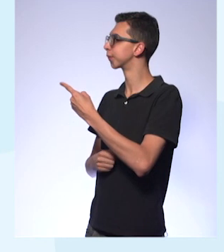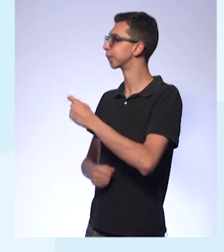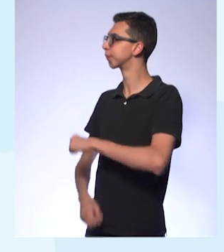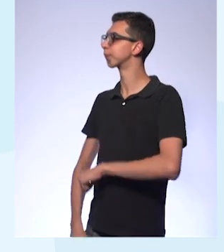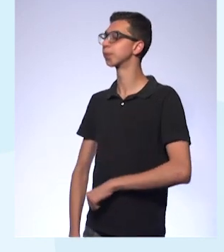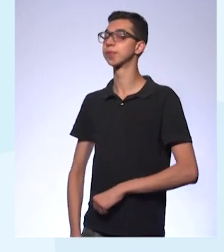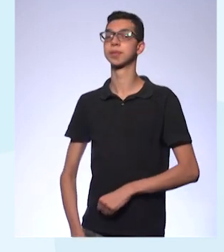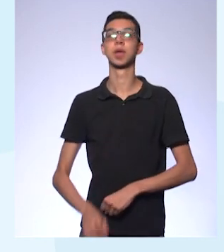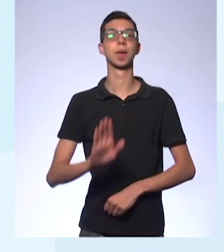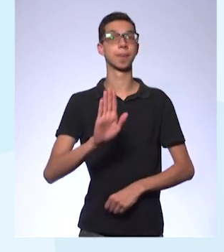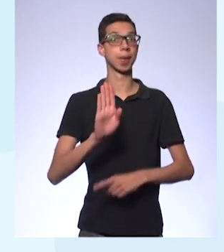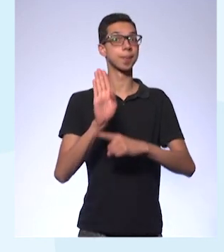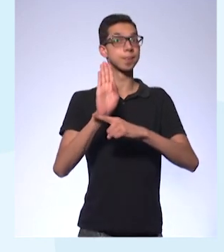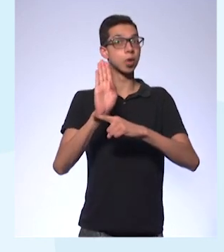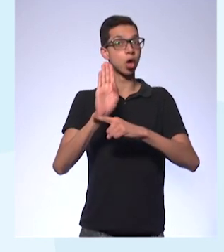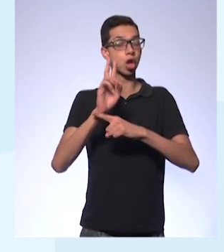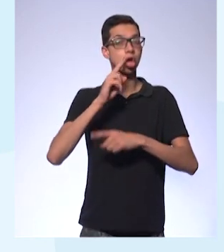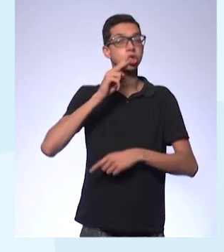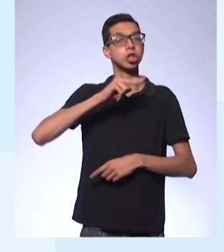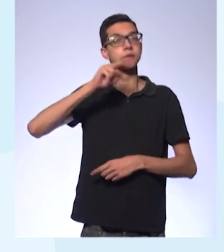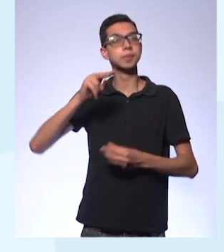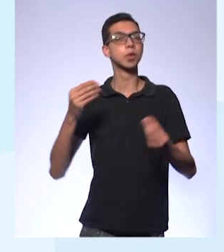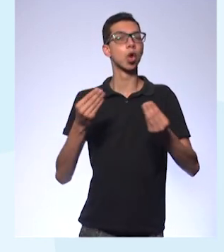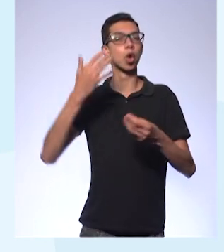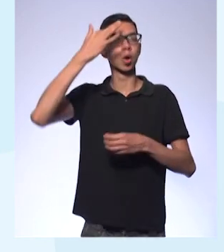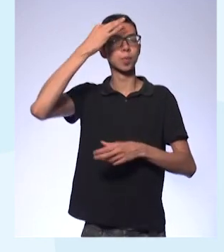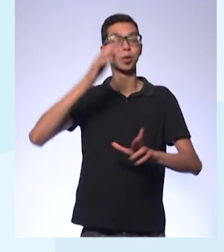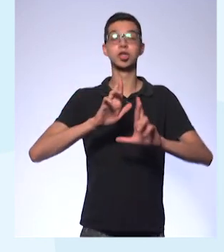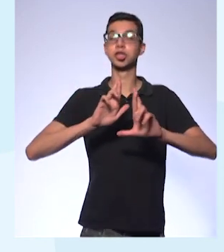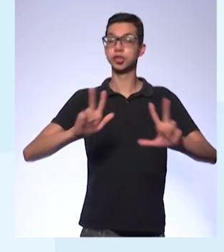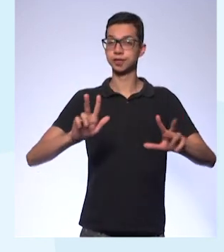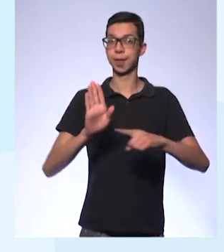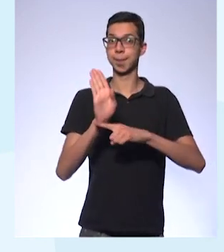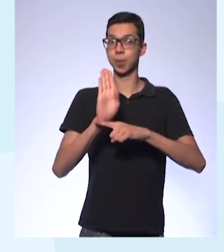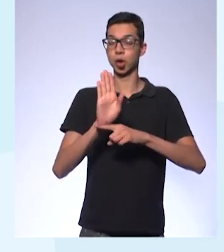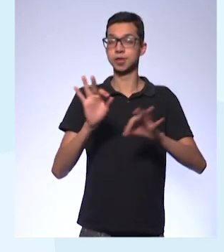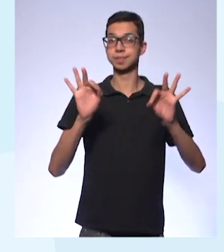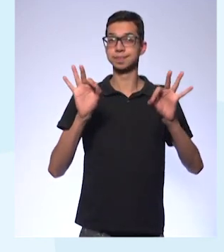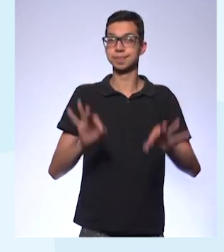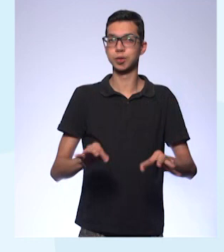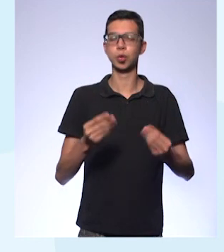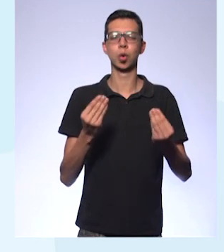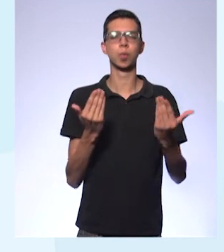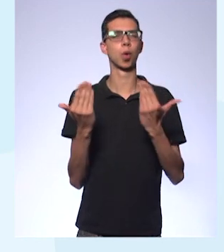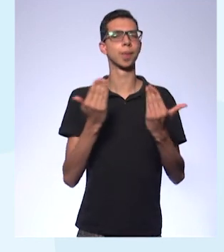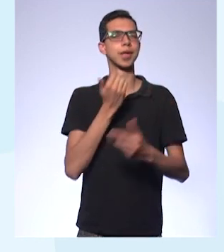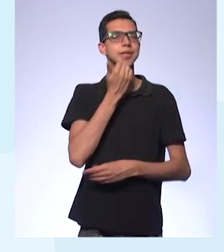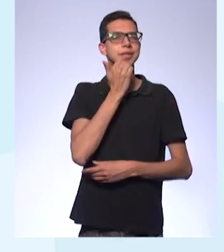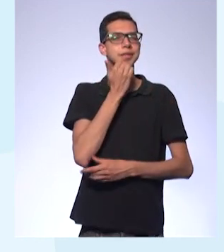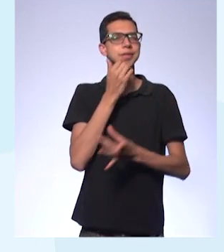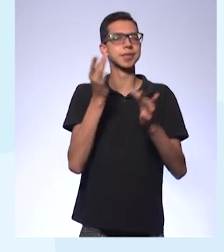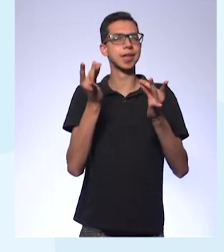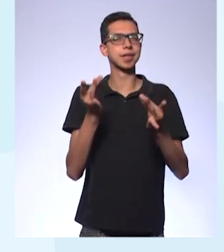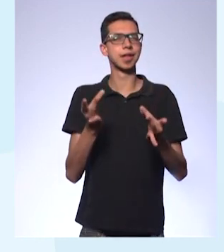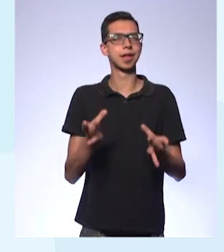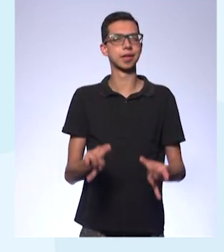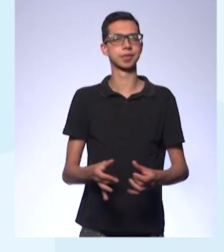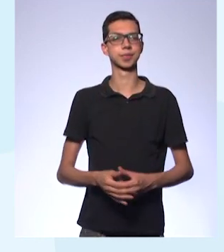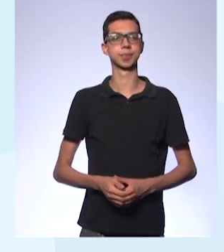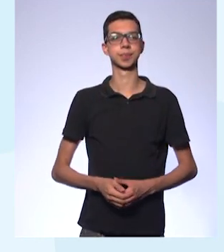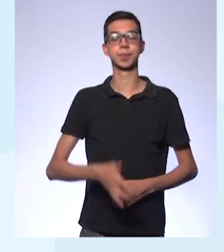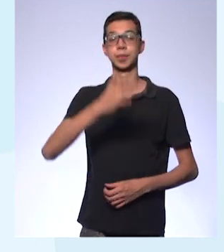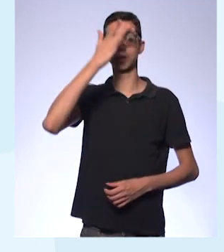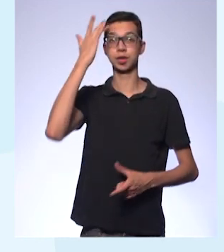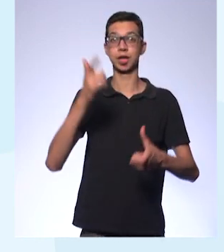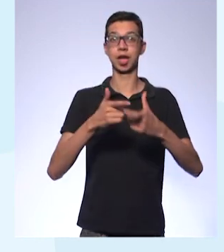pouco diferente. Então me ajuda. A leitura biológica, né, das ciências sobre essa imagem. O pessoal tá falando imagem. aqui que é o